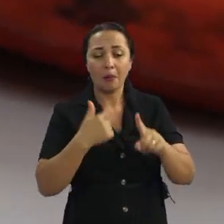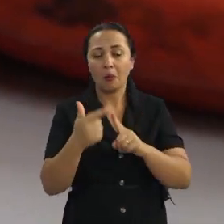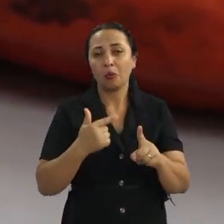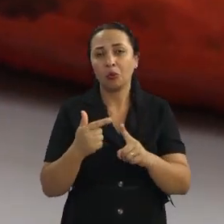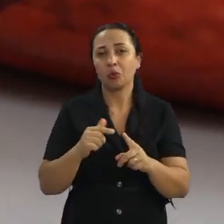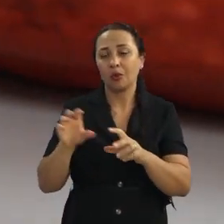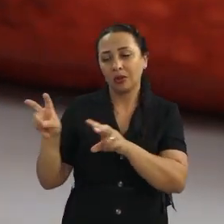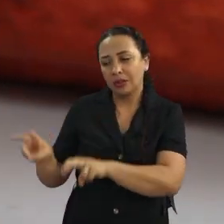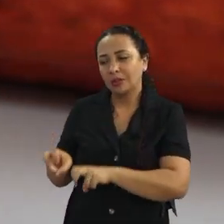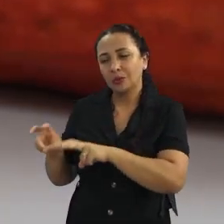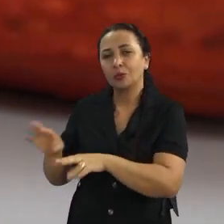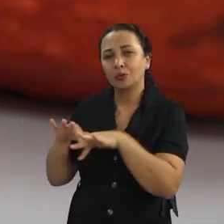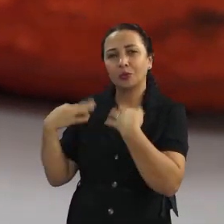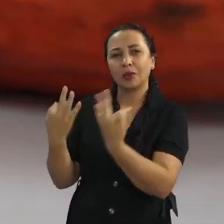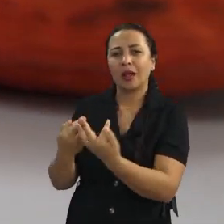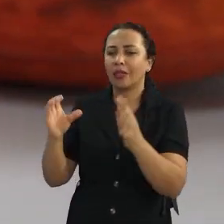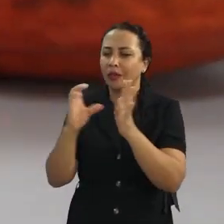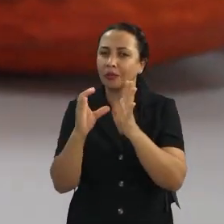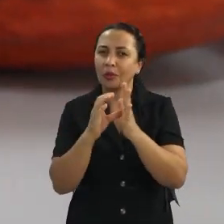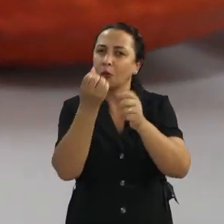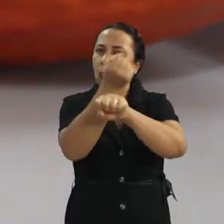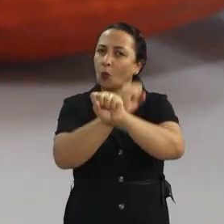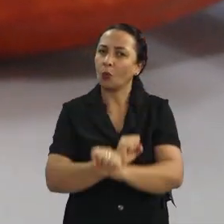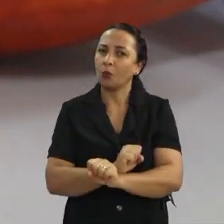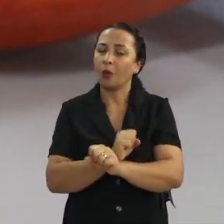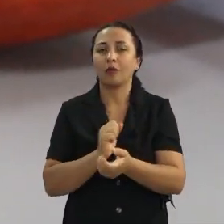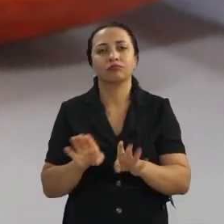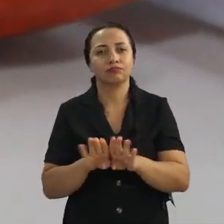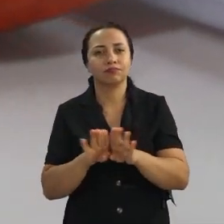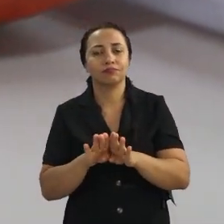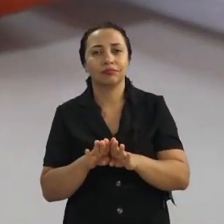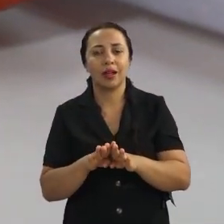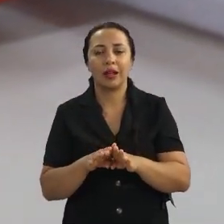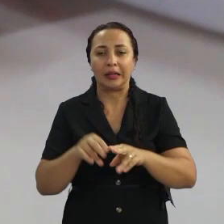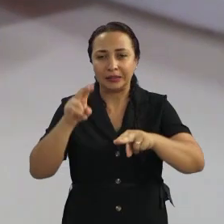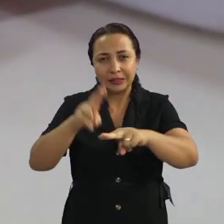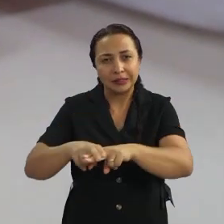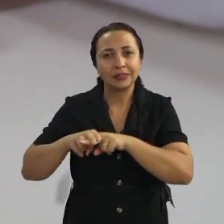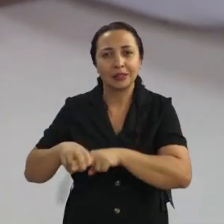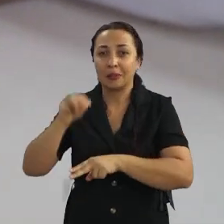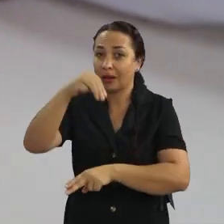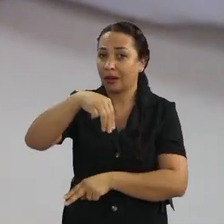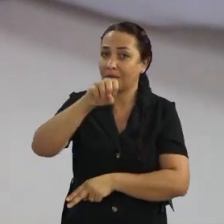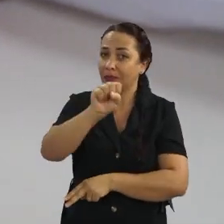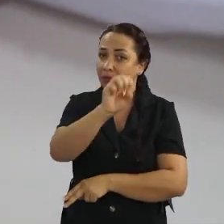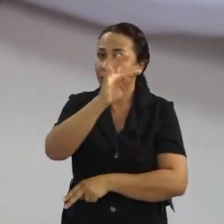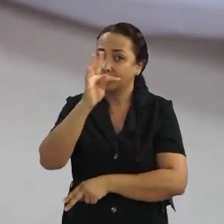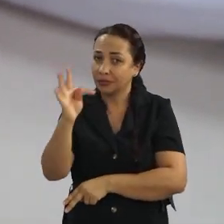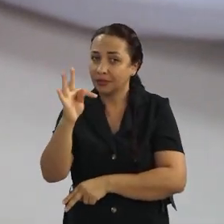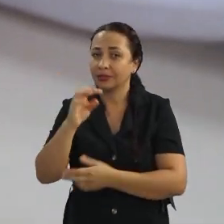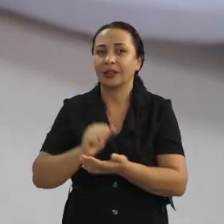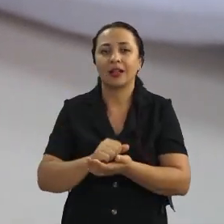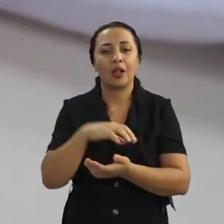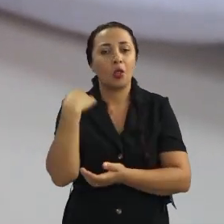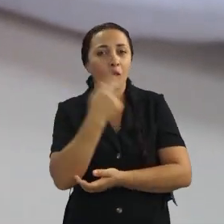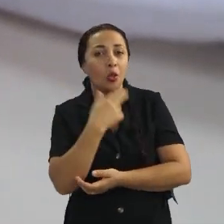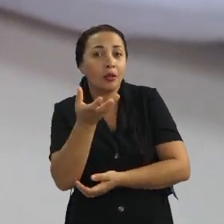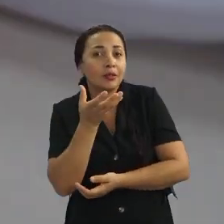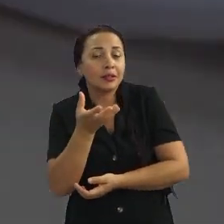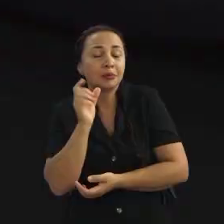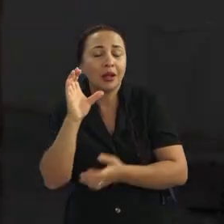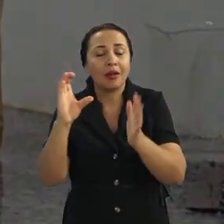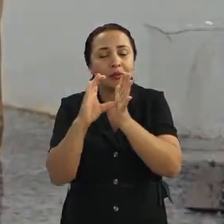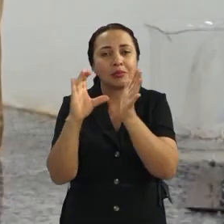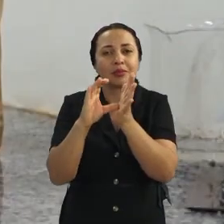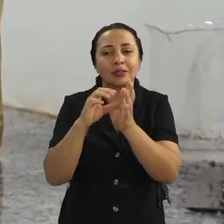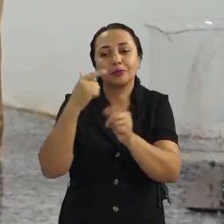da Agricultura Familiar ali das Comunidades né quilombolas de assentamentos né da reforma agrária a